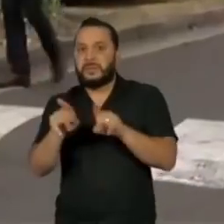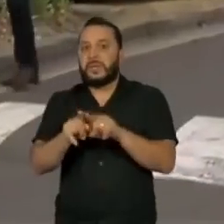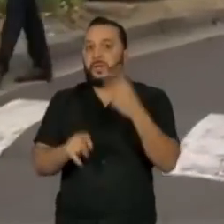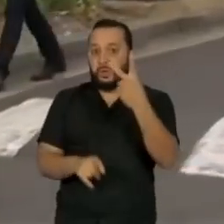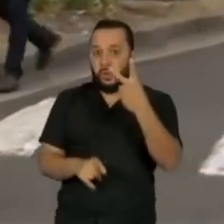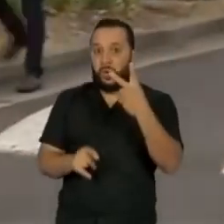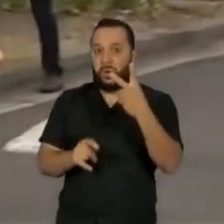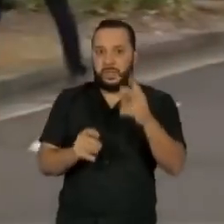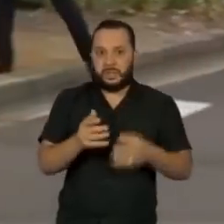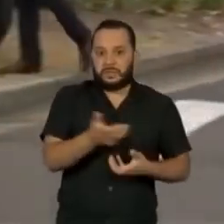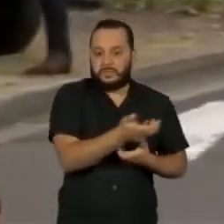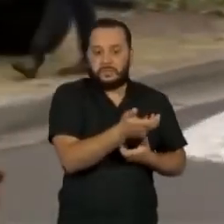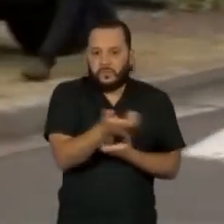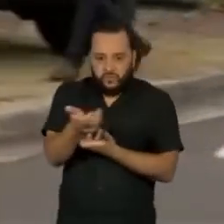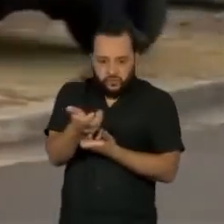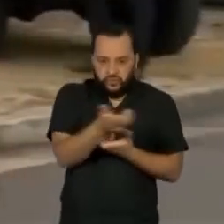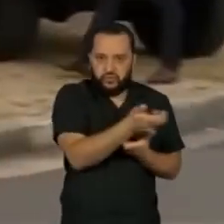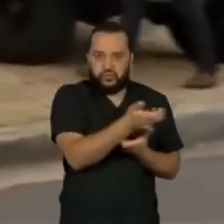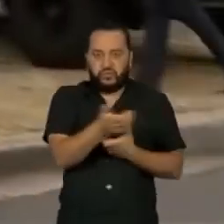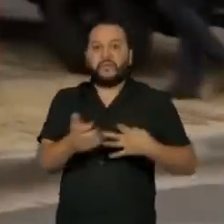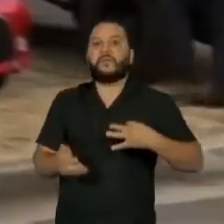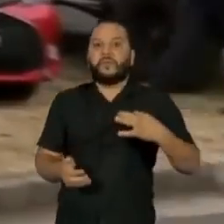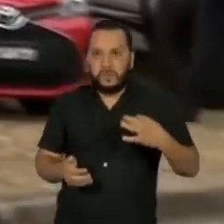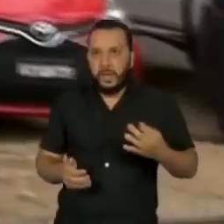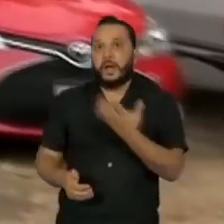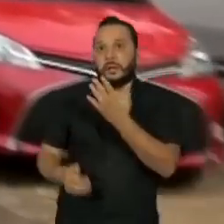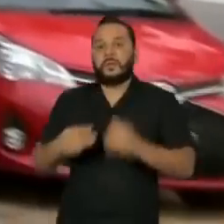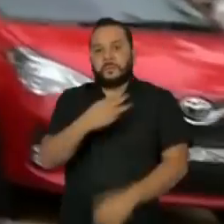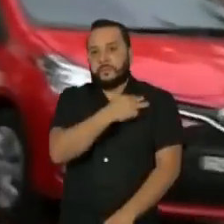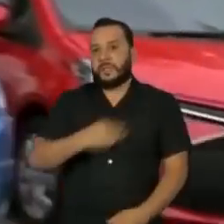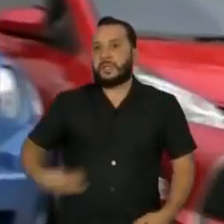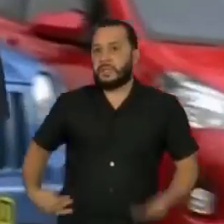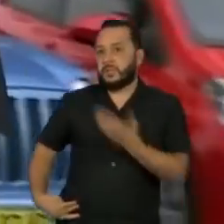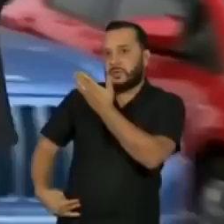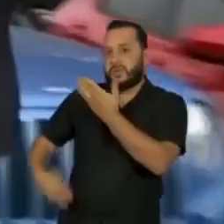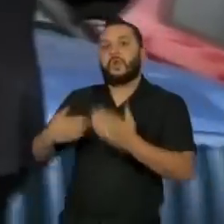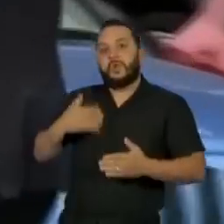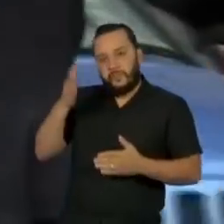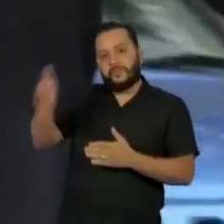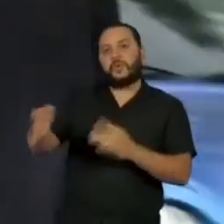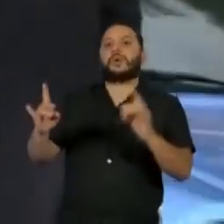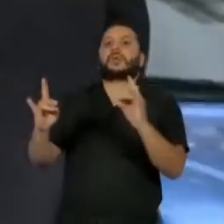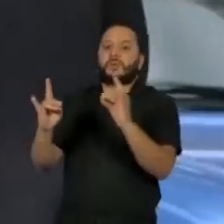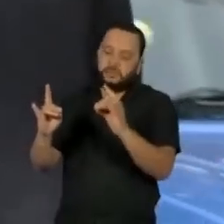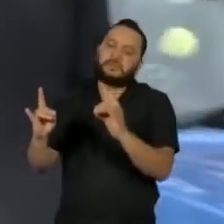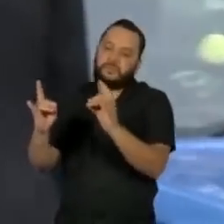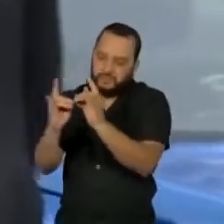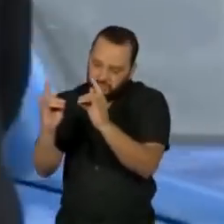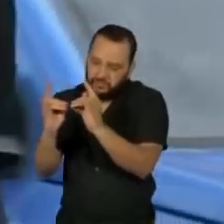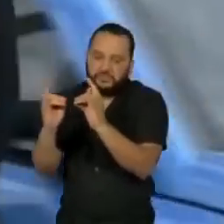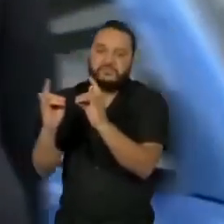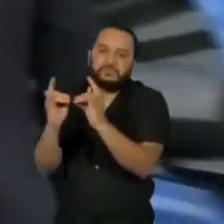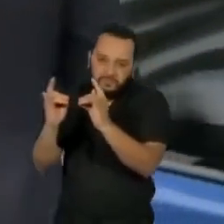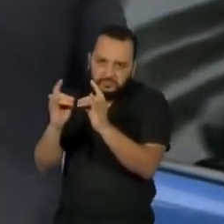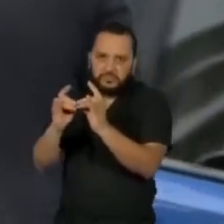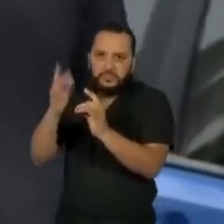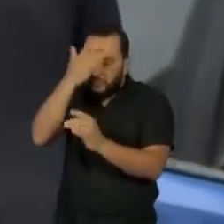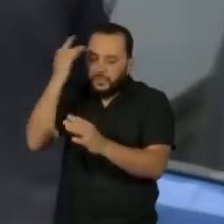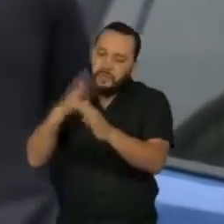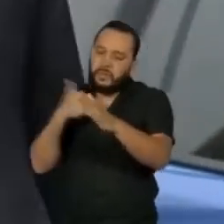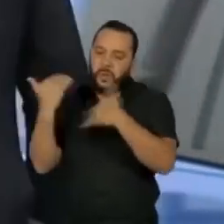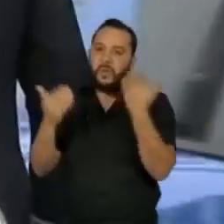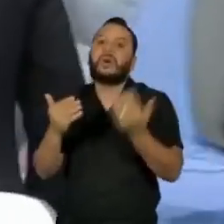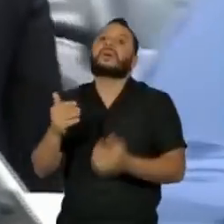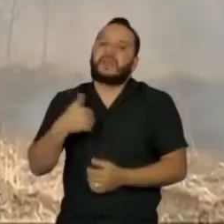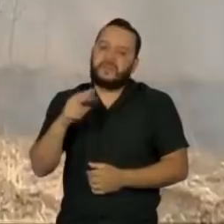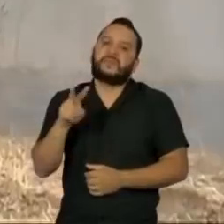O primeiro-ministro do país, Scott Morrison, esteve no enterro e afirmou que os incêndios ainda estão queimando e vão queimar